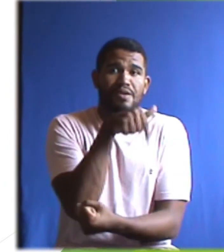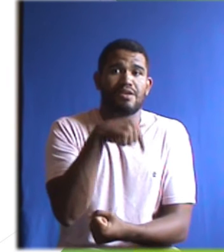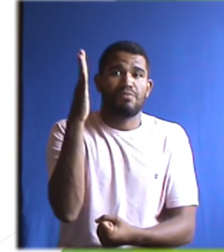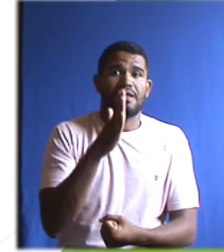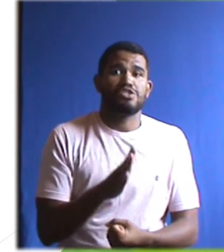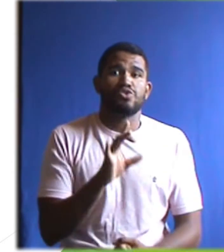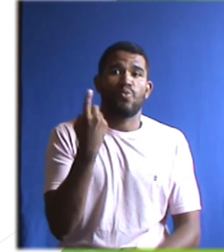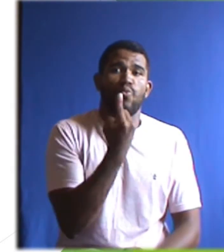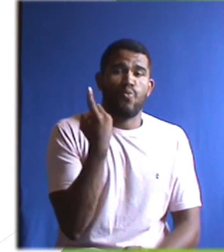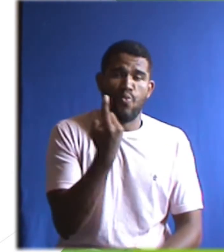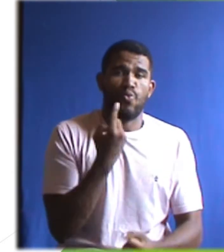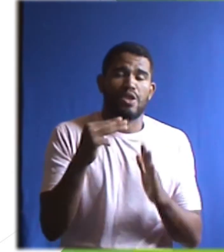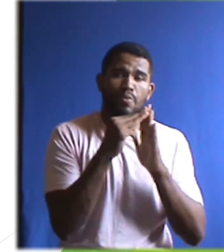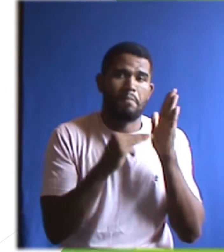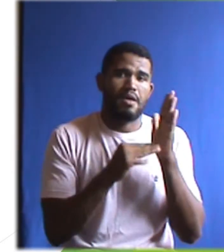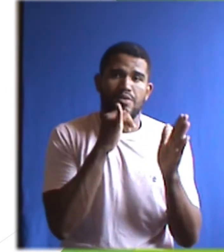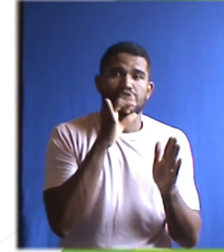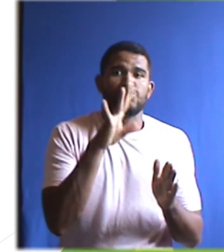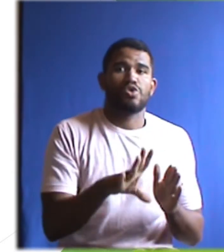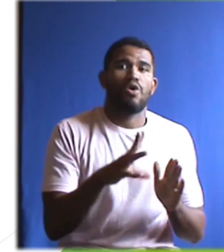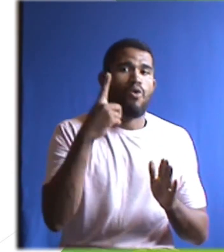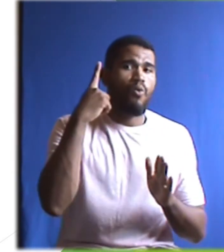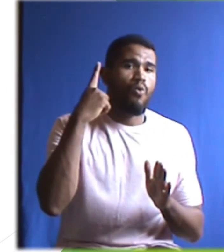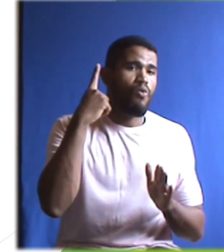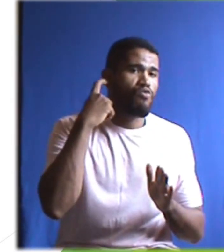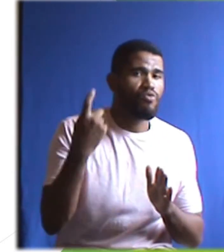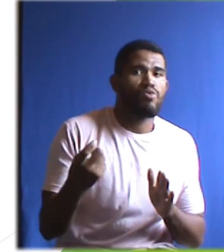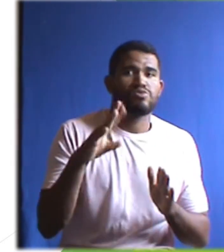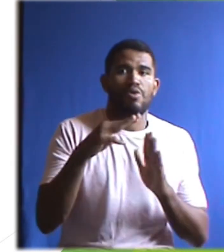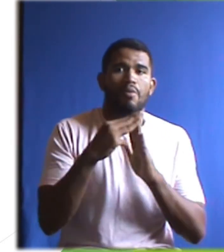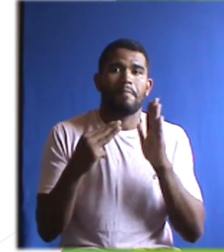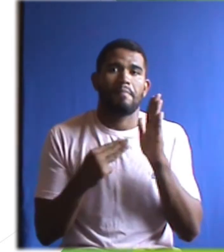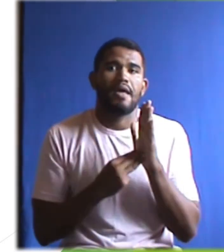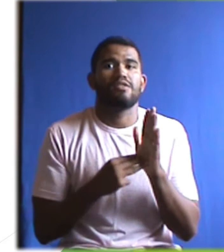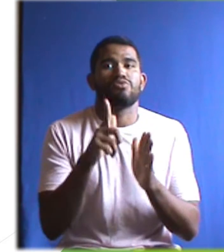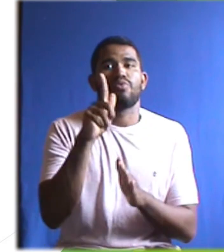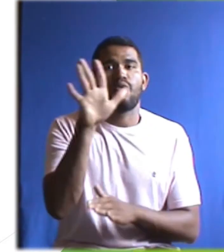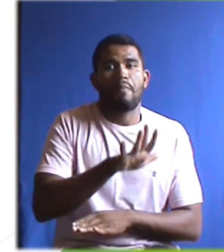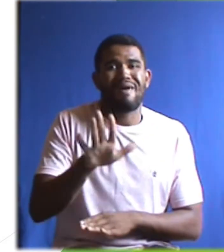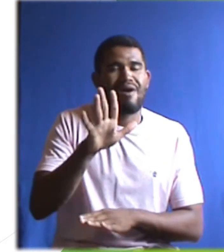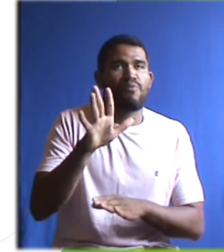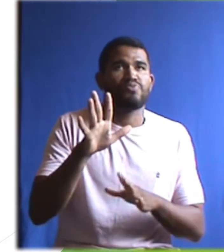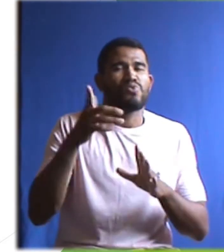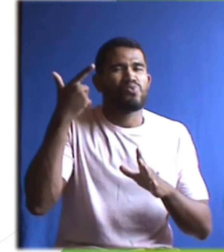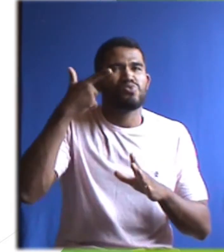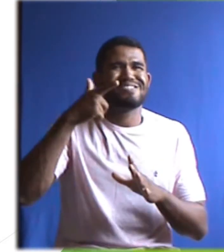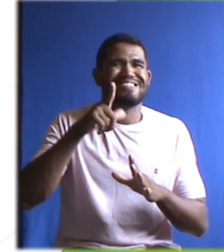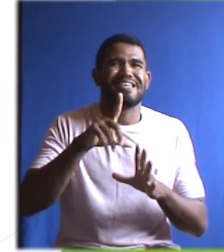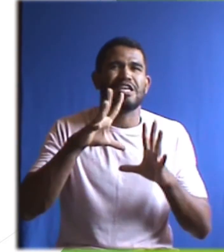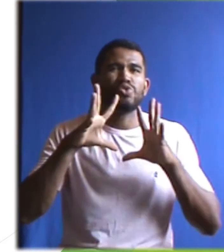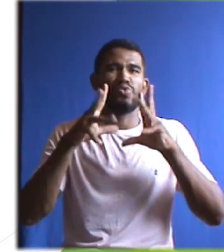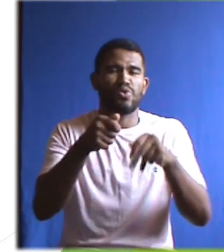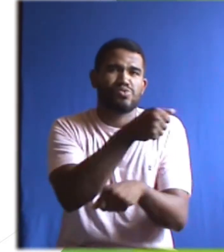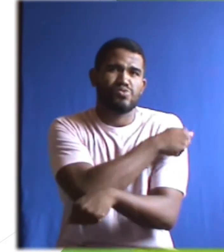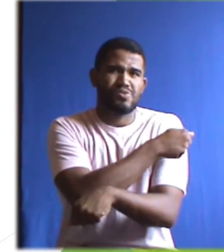no nosso alunado brasileiro. Só um método fônico, só um método global, ele não é capaz de abarcar